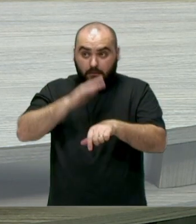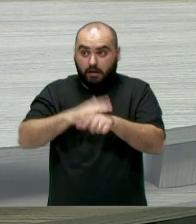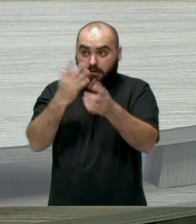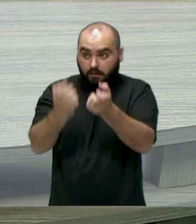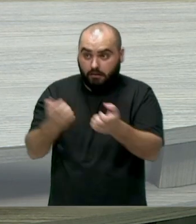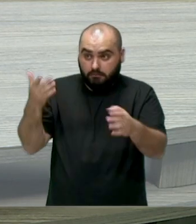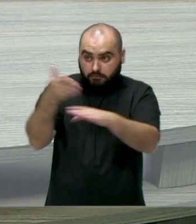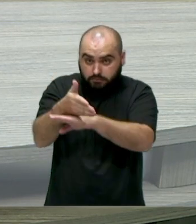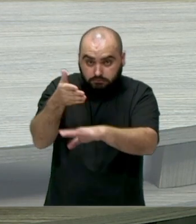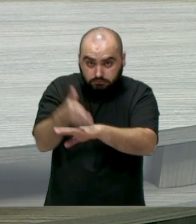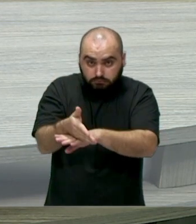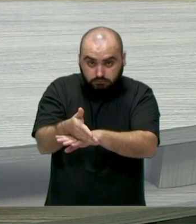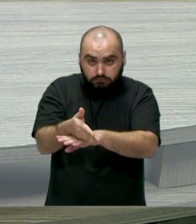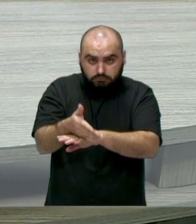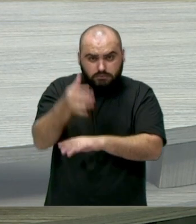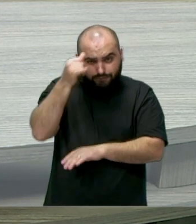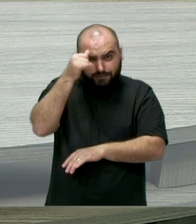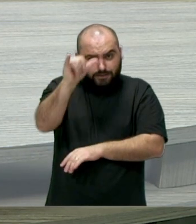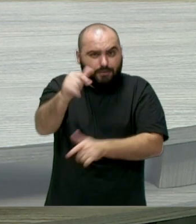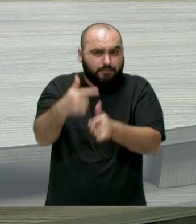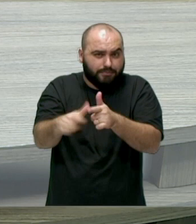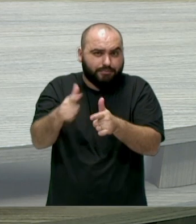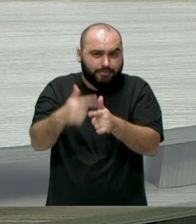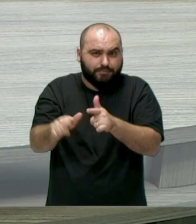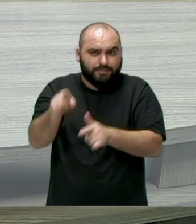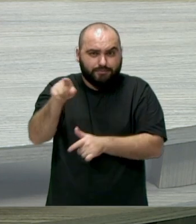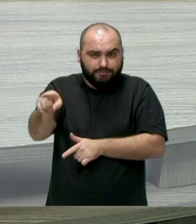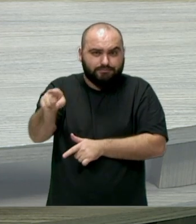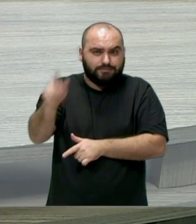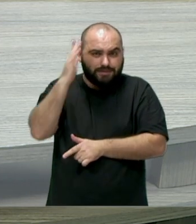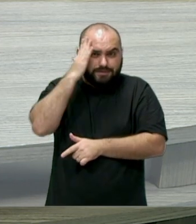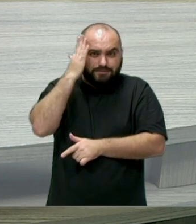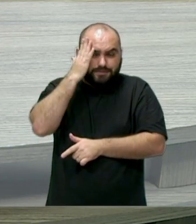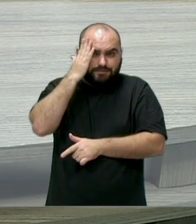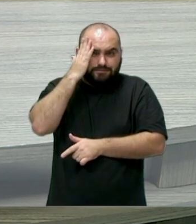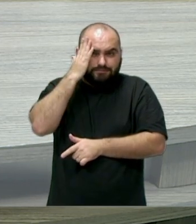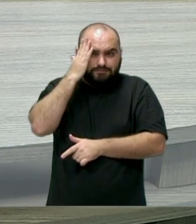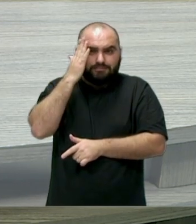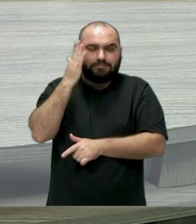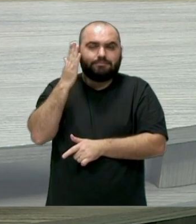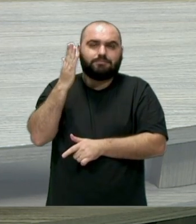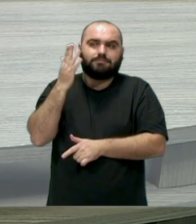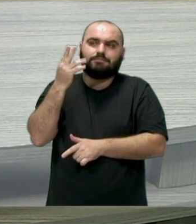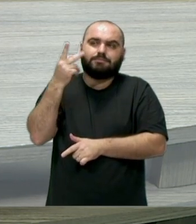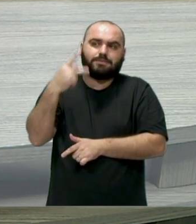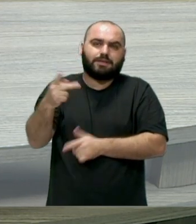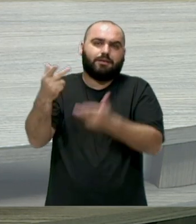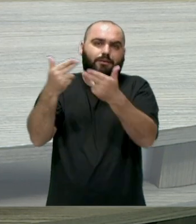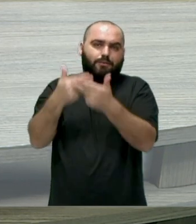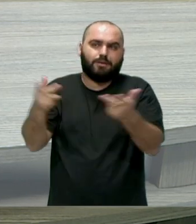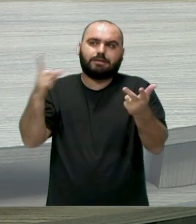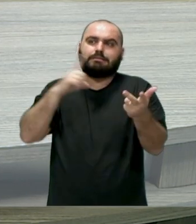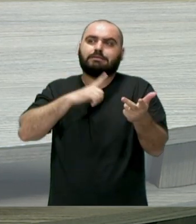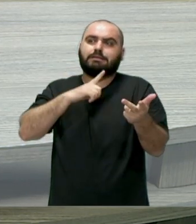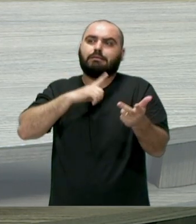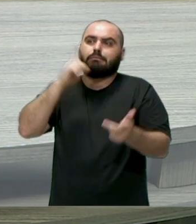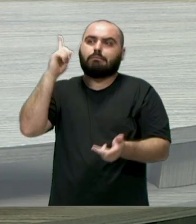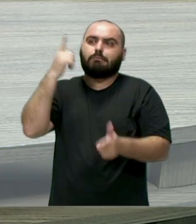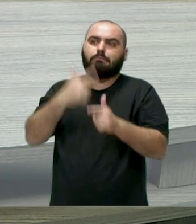eleição, até iria coibir esse tipo de especulação, né, infundada de Exatamente. que há fraude,